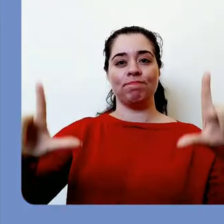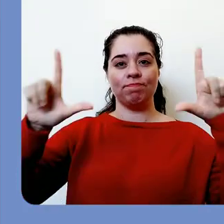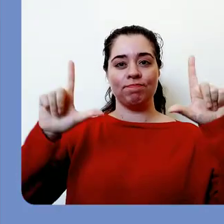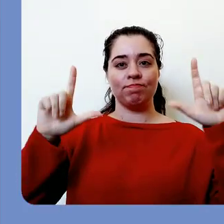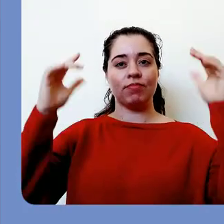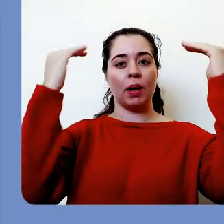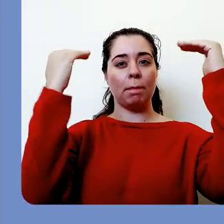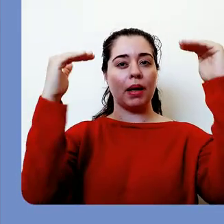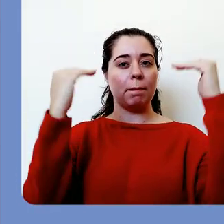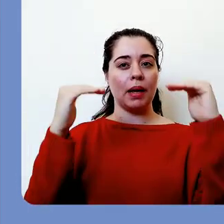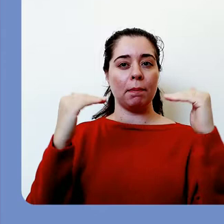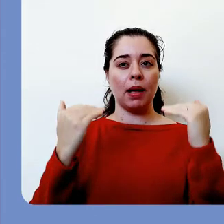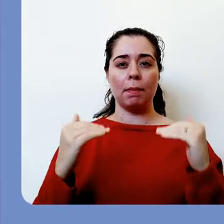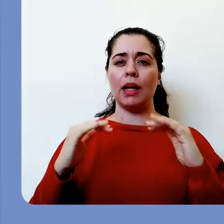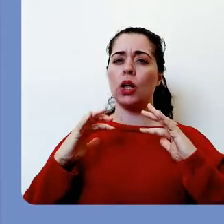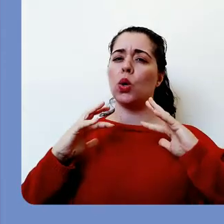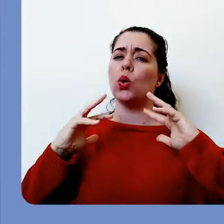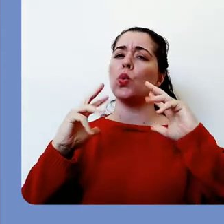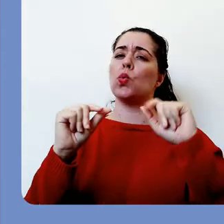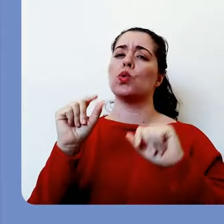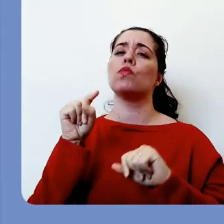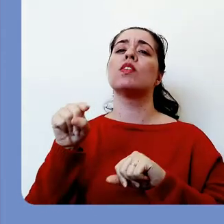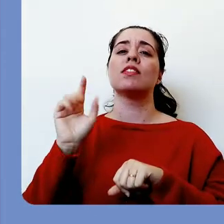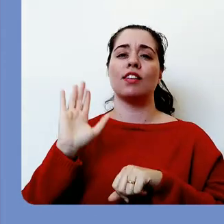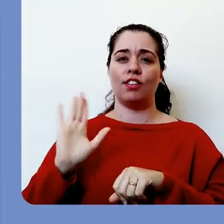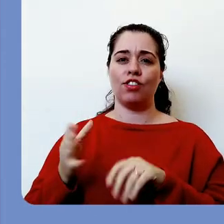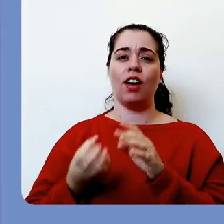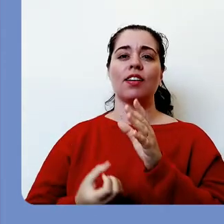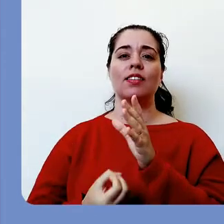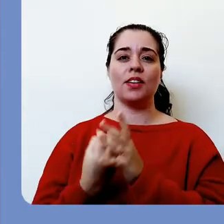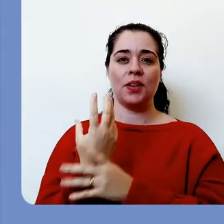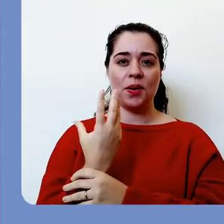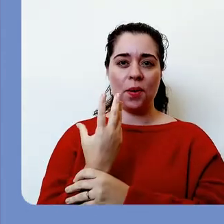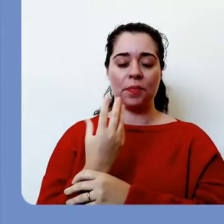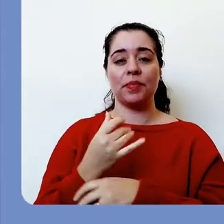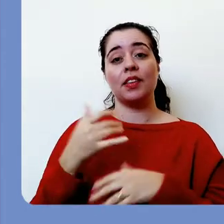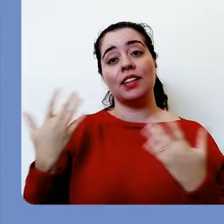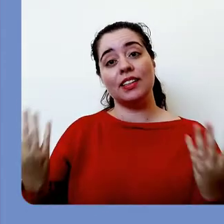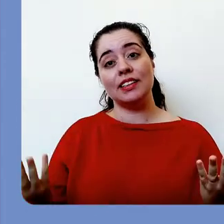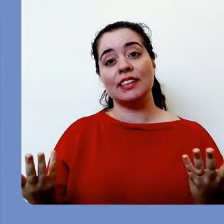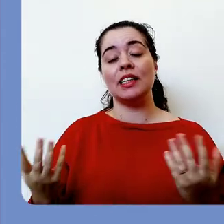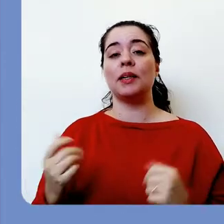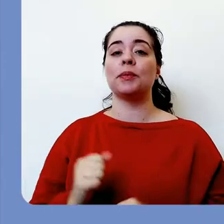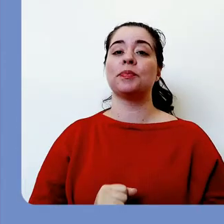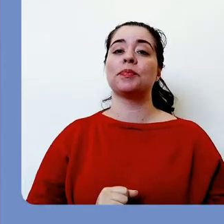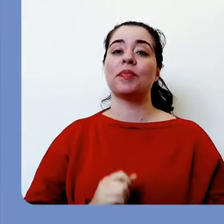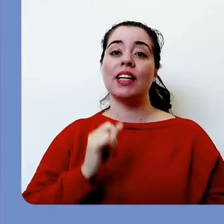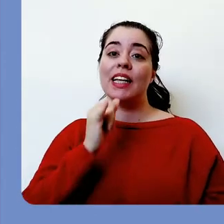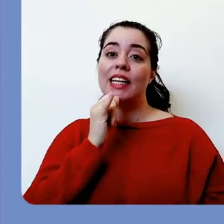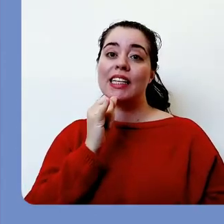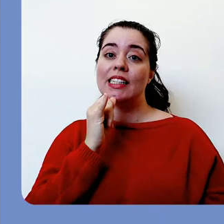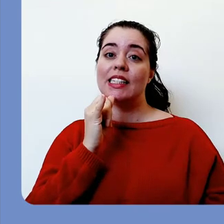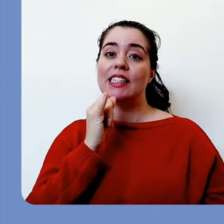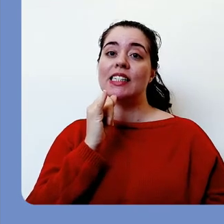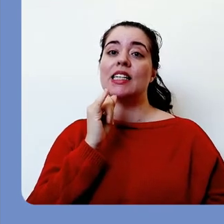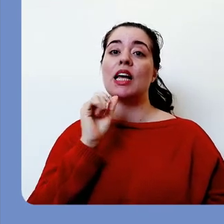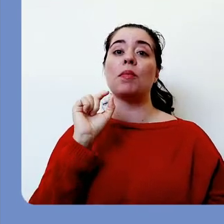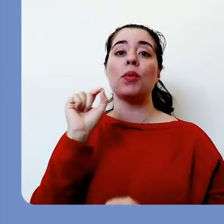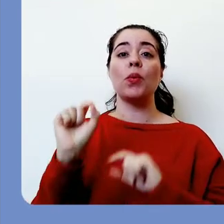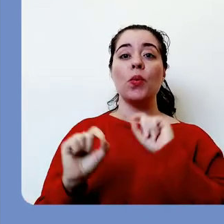link onde eles vão poder acessar esse certificado eletrônico não vem aí certificados gerenciar